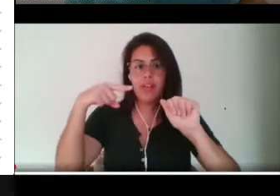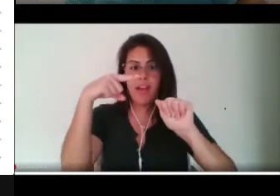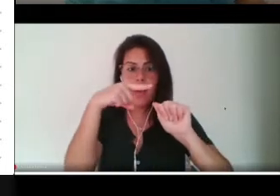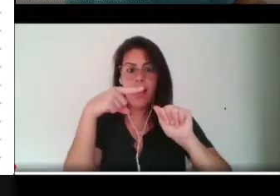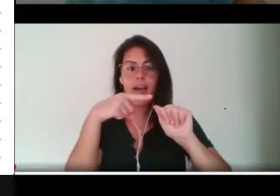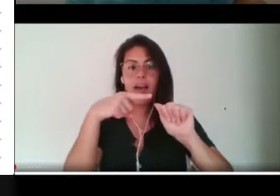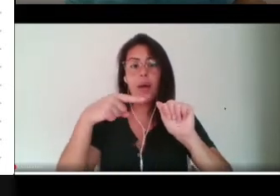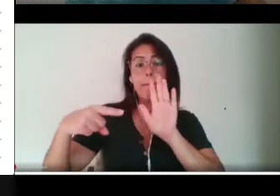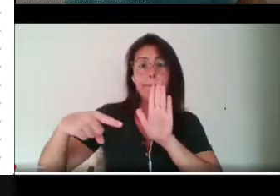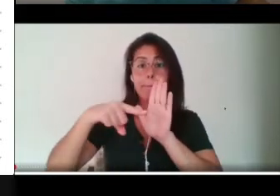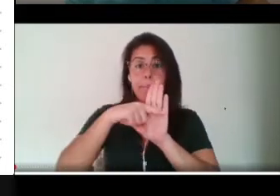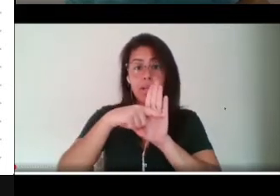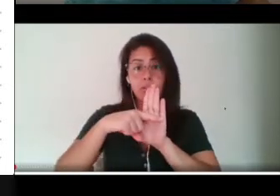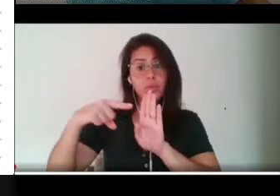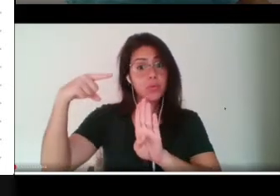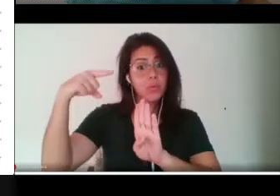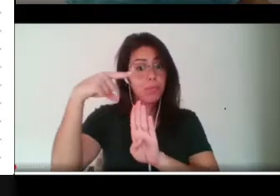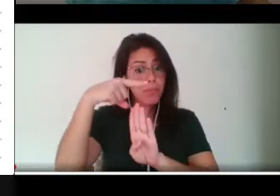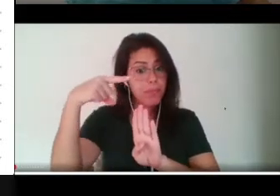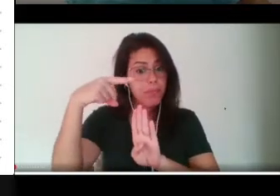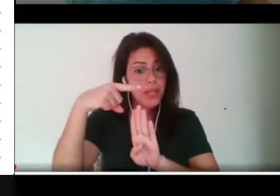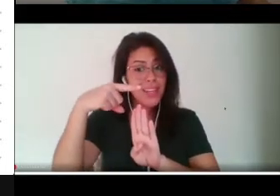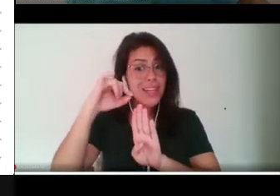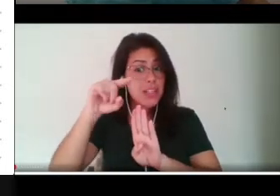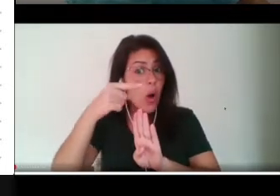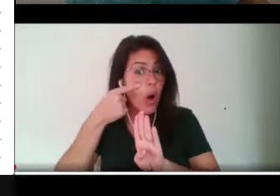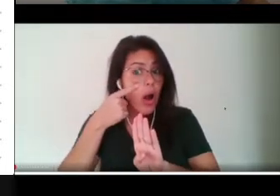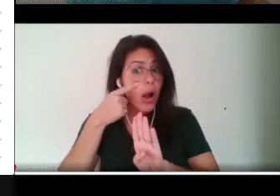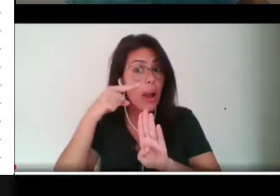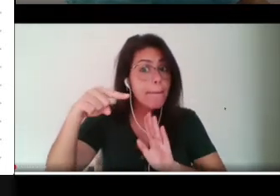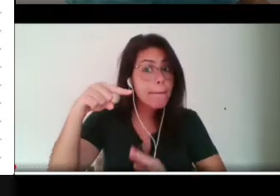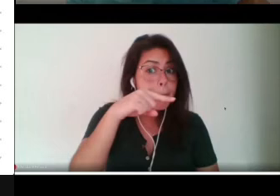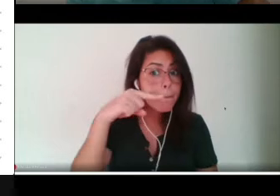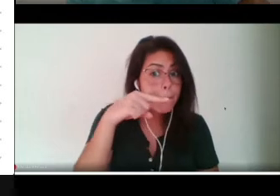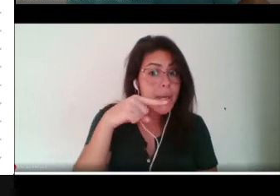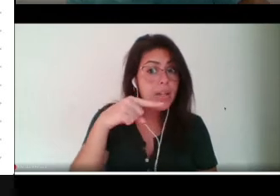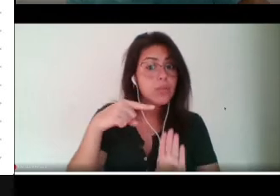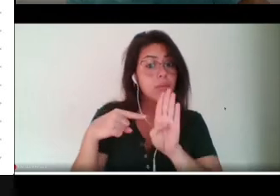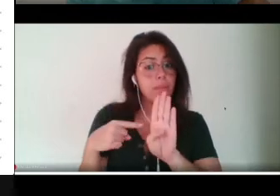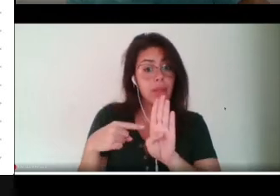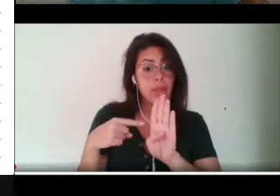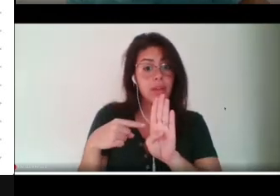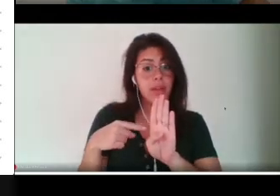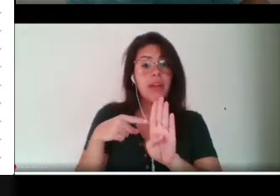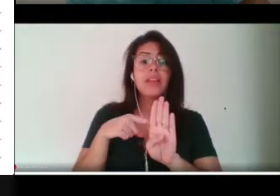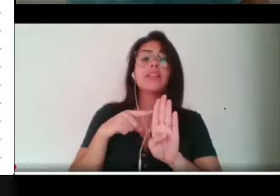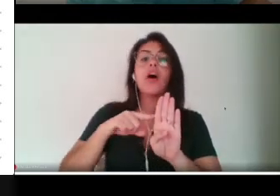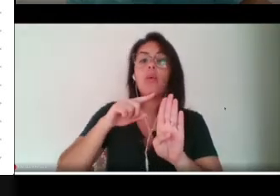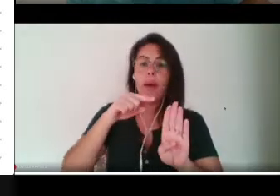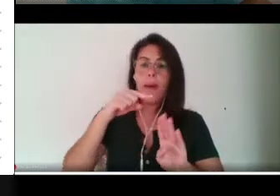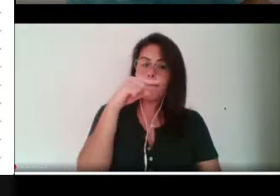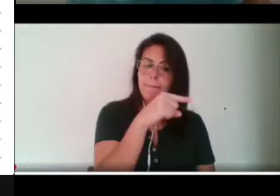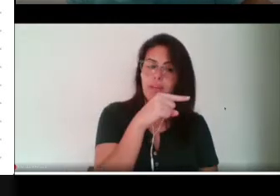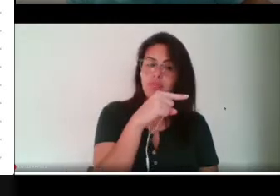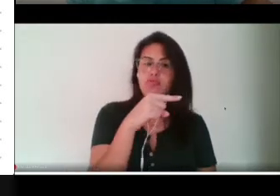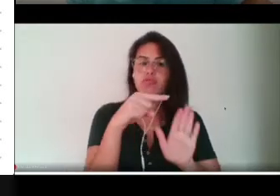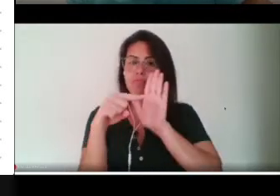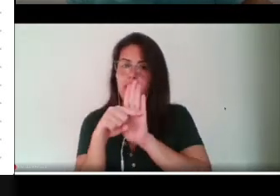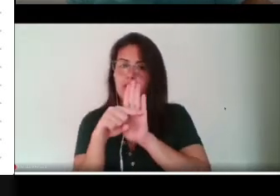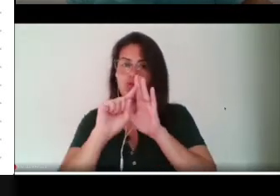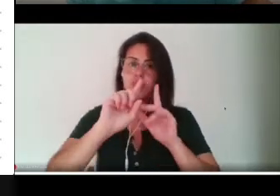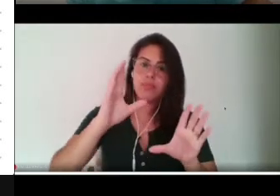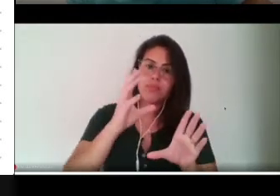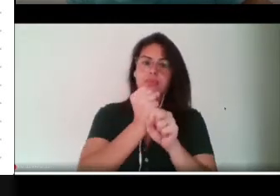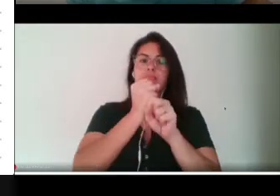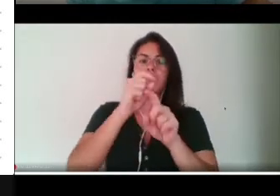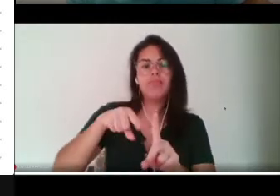B, né? Se é menos B, ele vai ficar mais 6,9 na direção K, e eu tenho que fazer esse produto